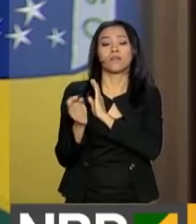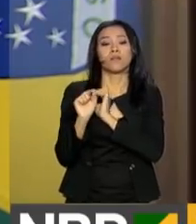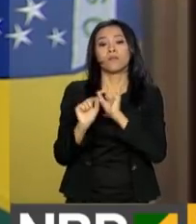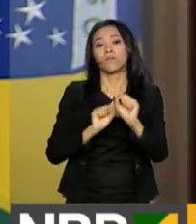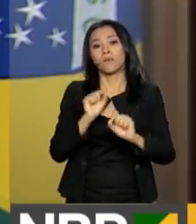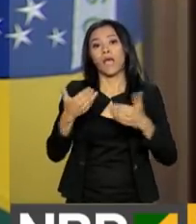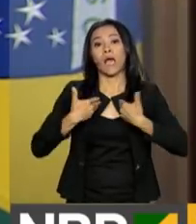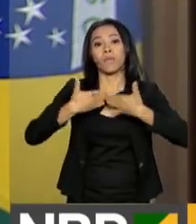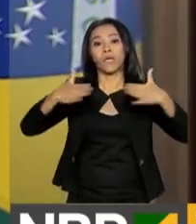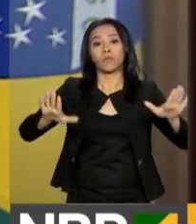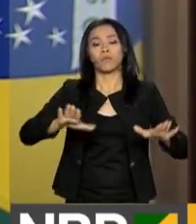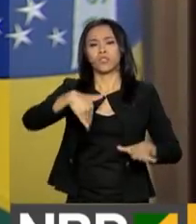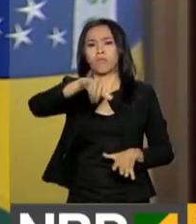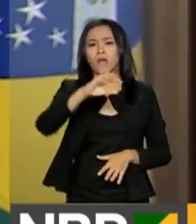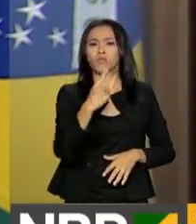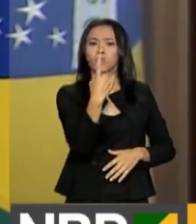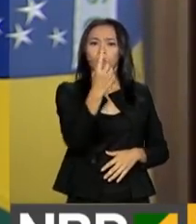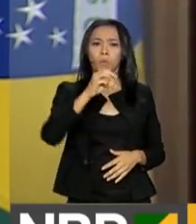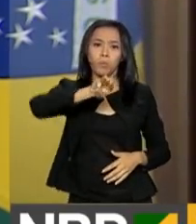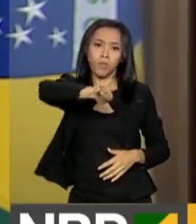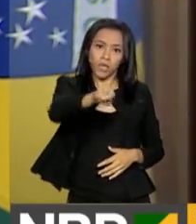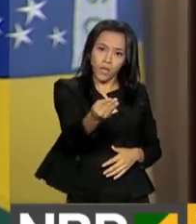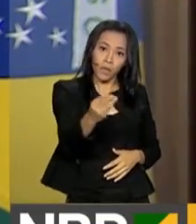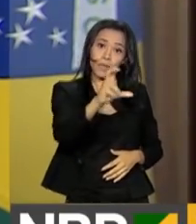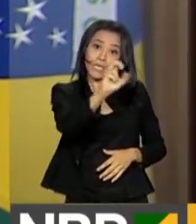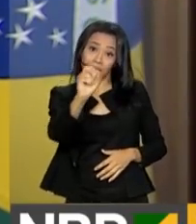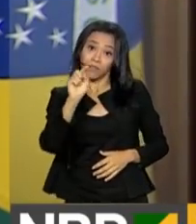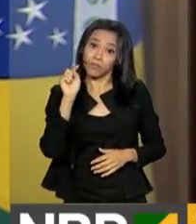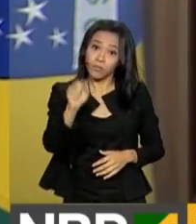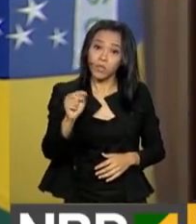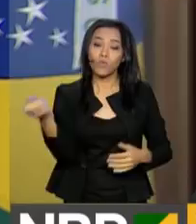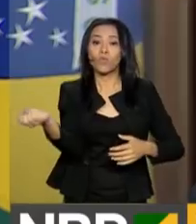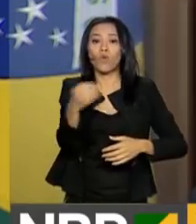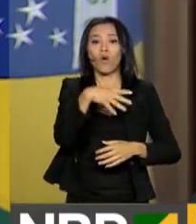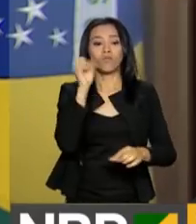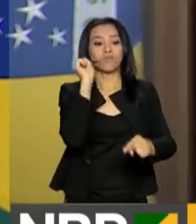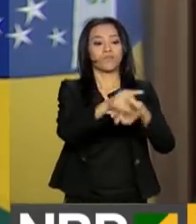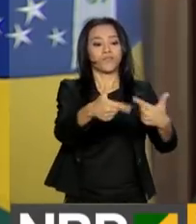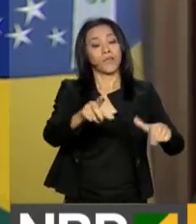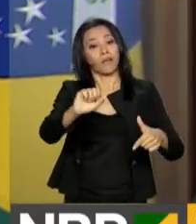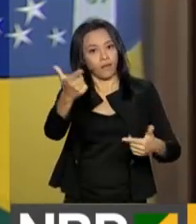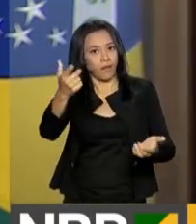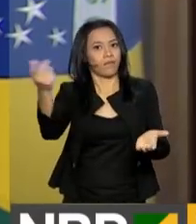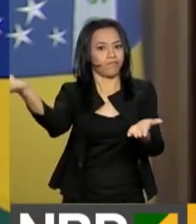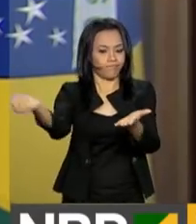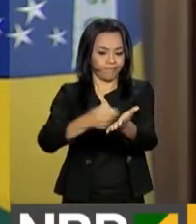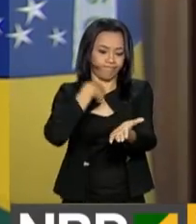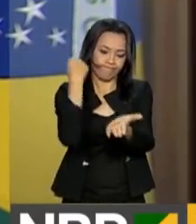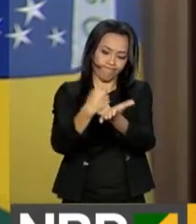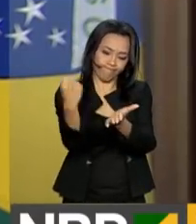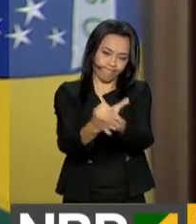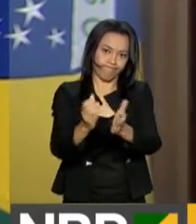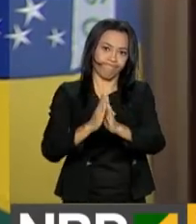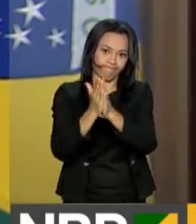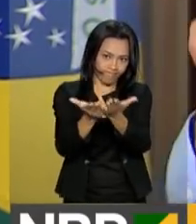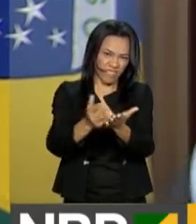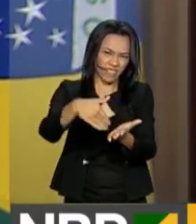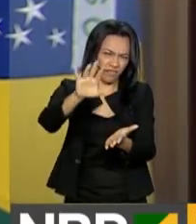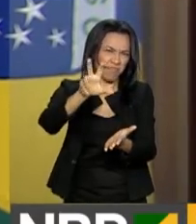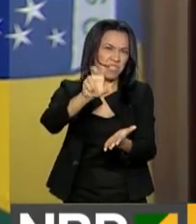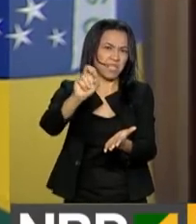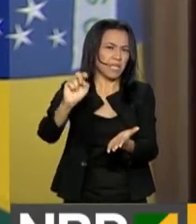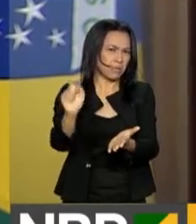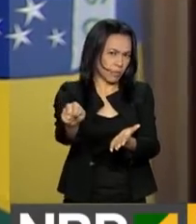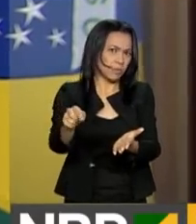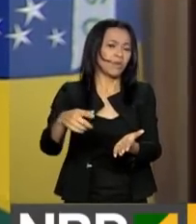de mais de um milhão e 500 mil novos postos de trabalho claro muitas carteira assinada 500 mil por aí mas muitos